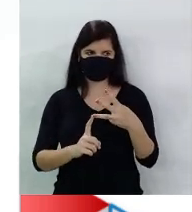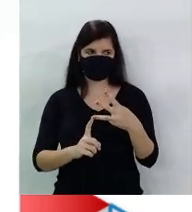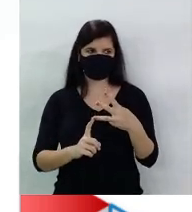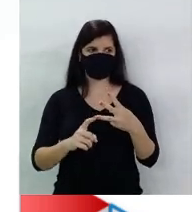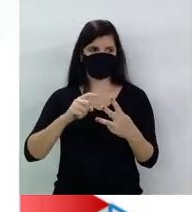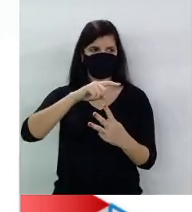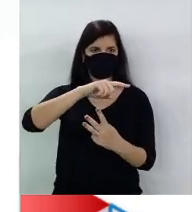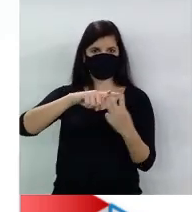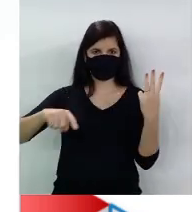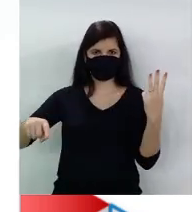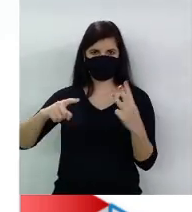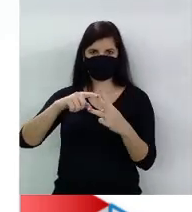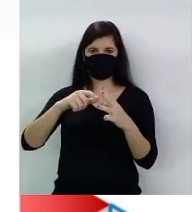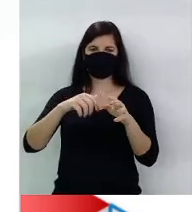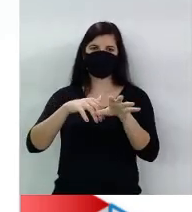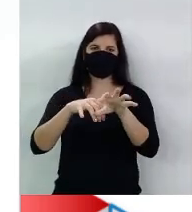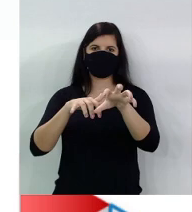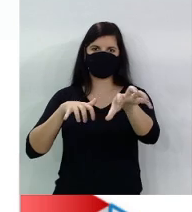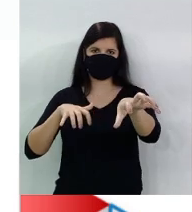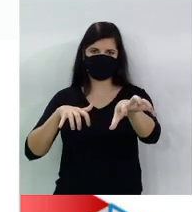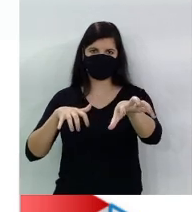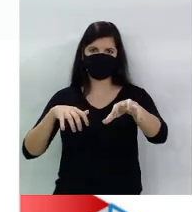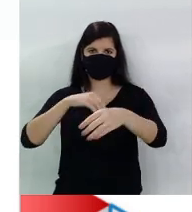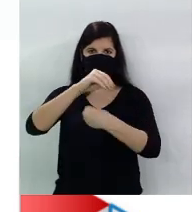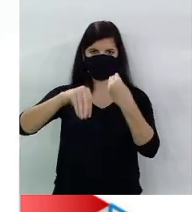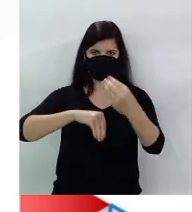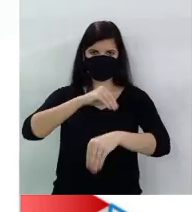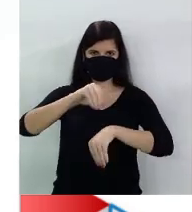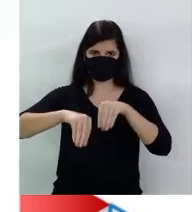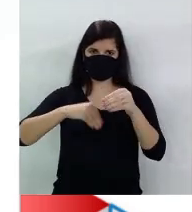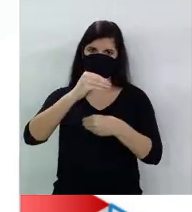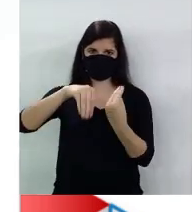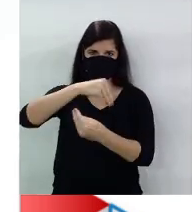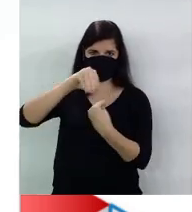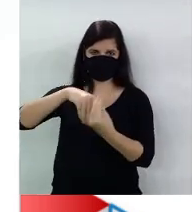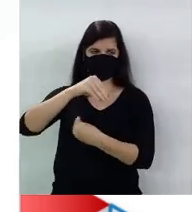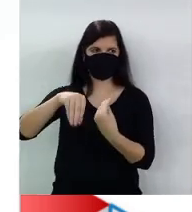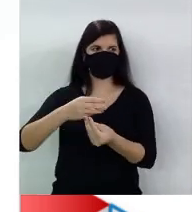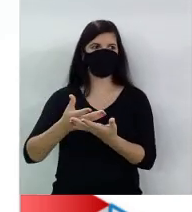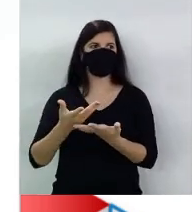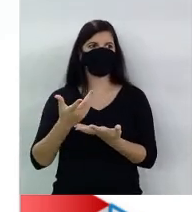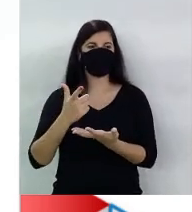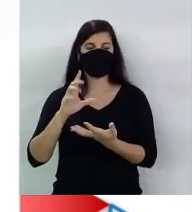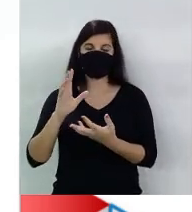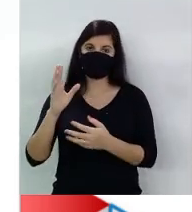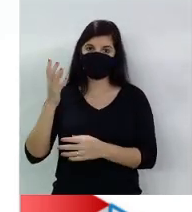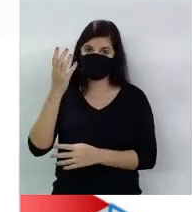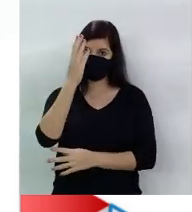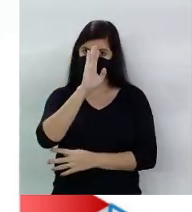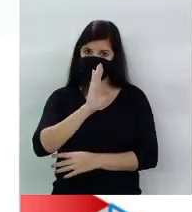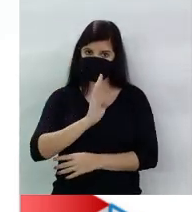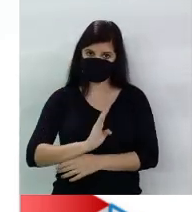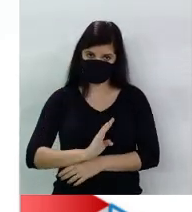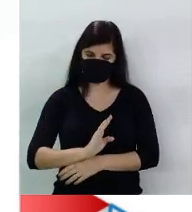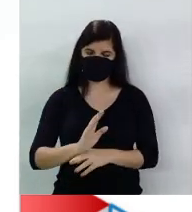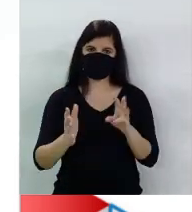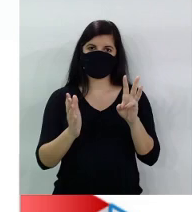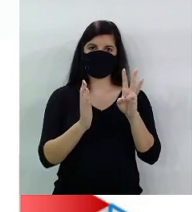a questão híbrida, quer dizer misturada, híbrida, nós temos afro-brasileira,